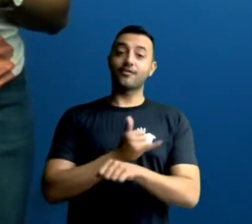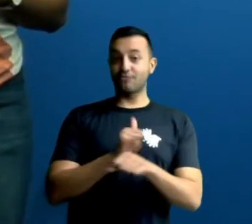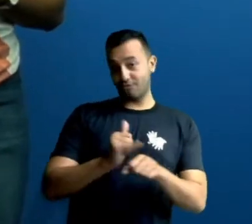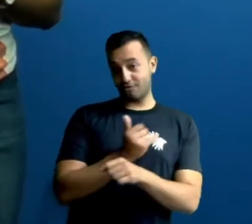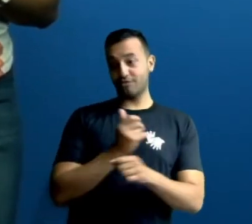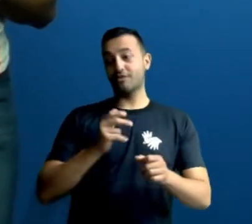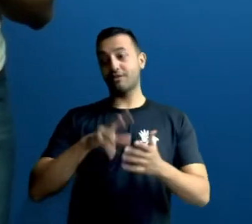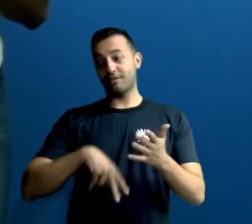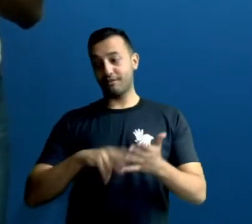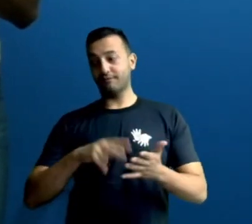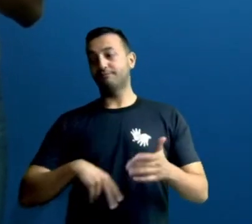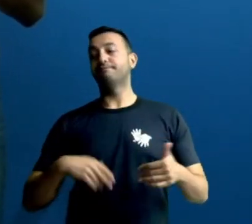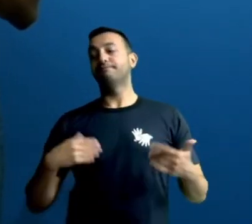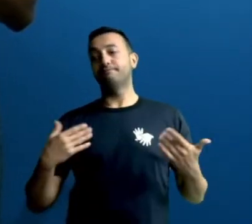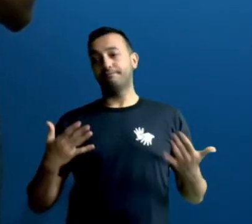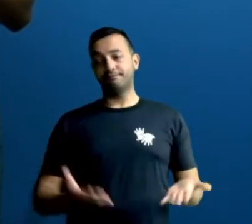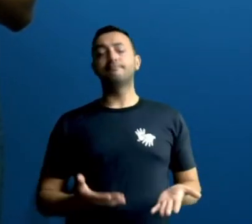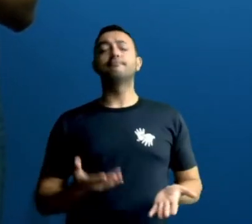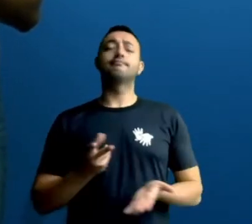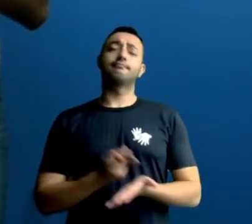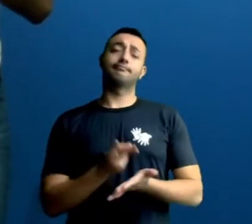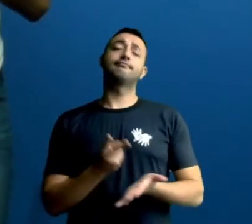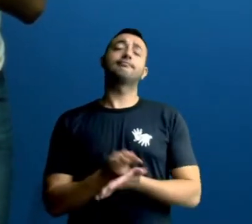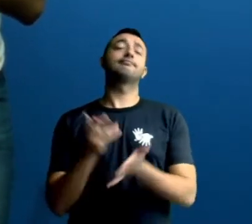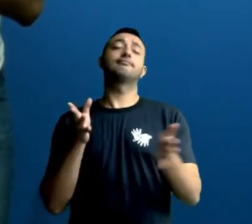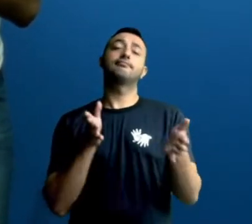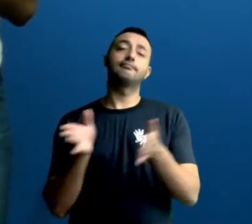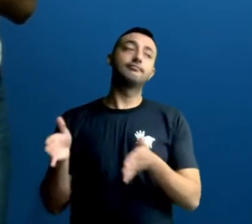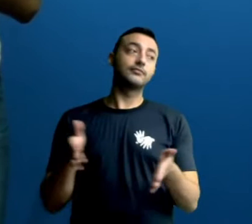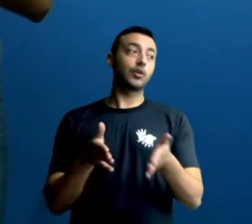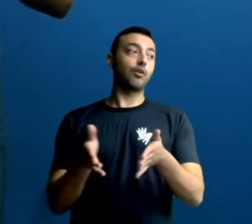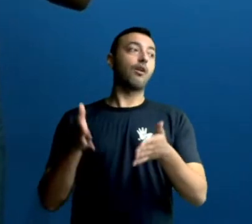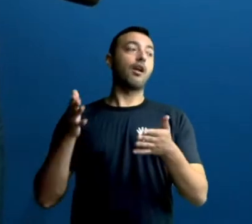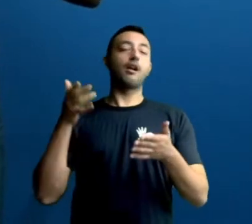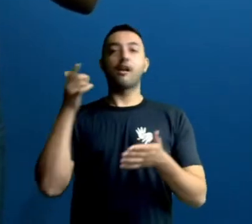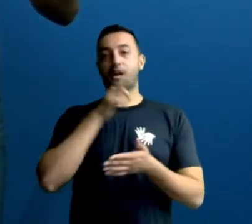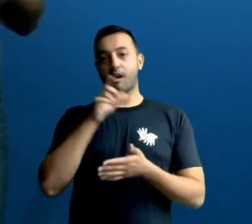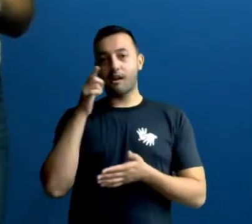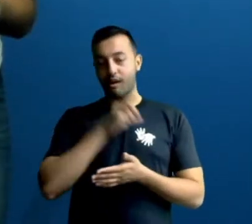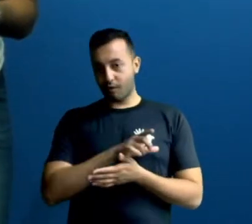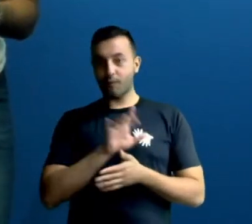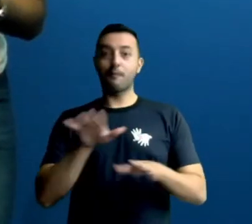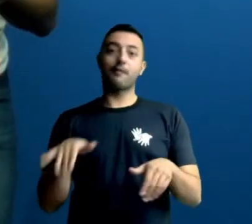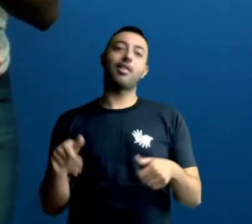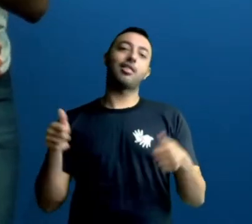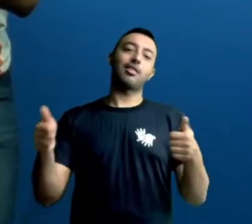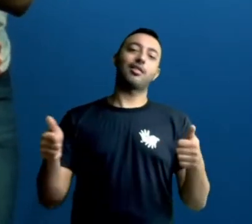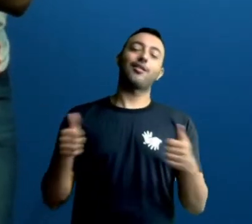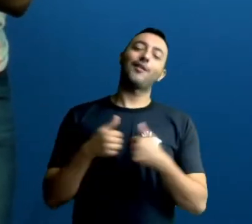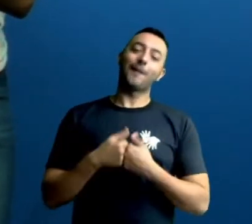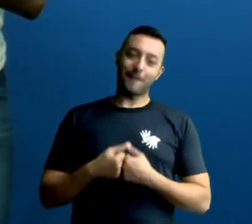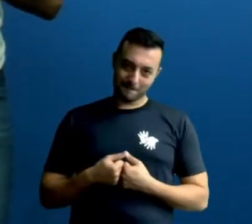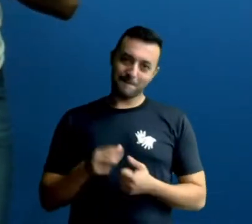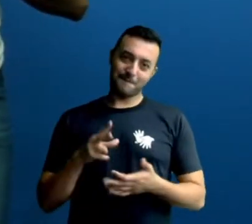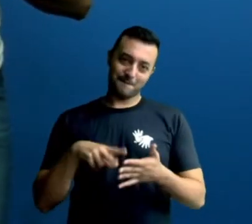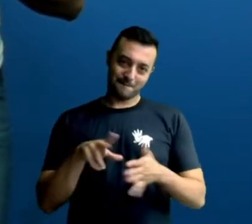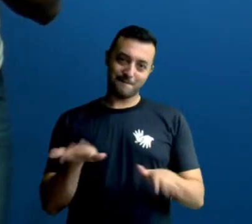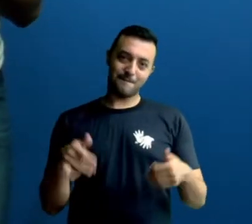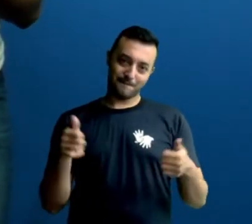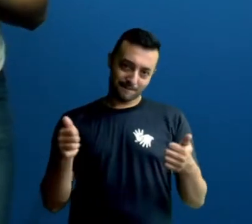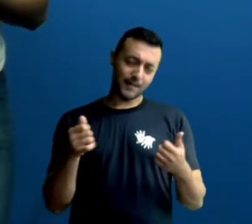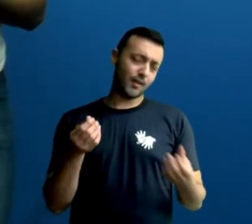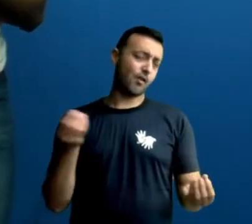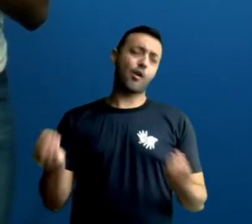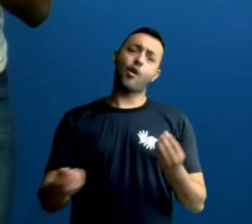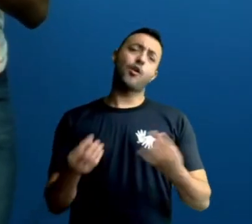de leitura. Então, a gente tem sempre um caminho para chegar até o melhor para a leitura. Então, como é que